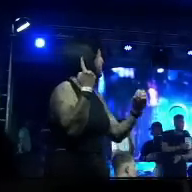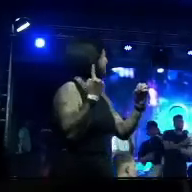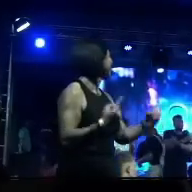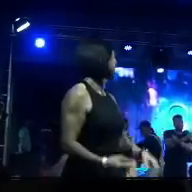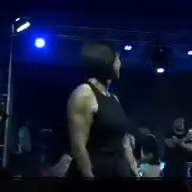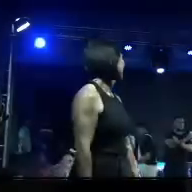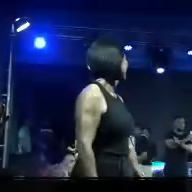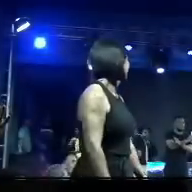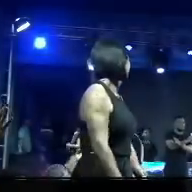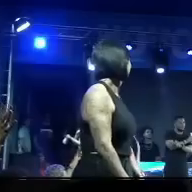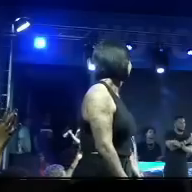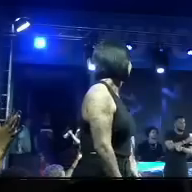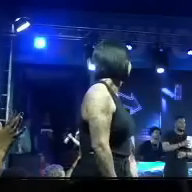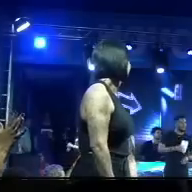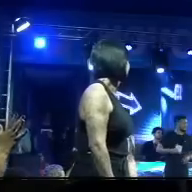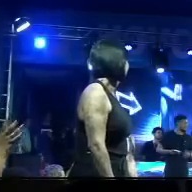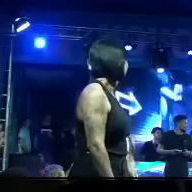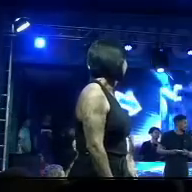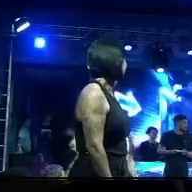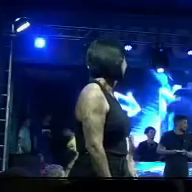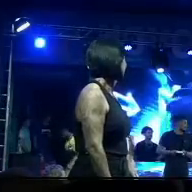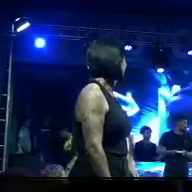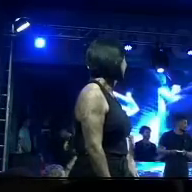Não, eu sei É porque é o primeiro round